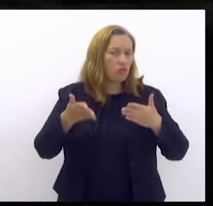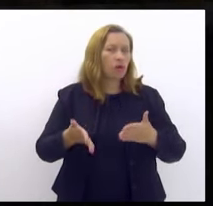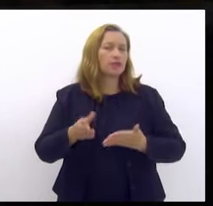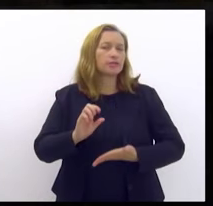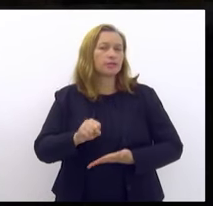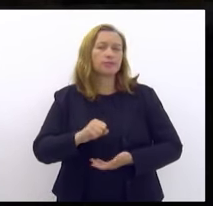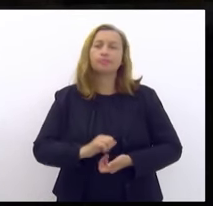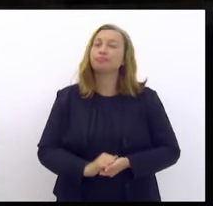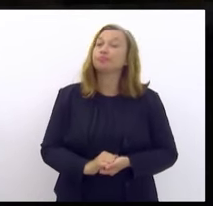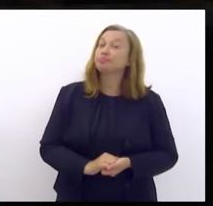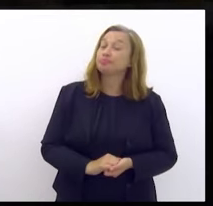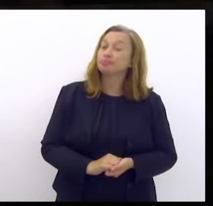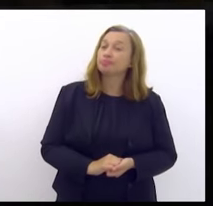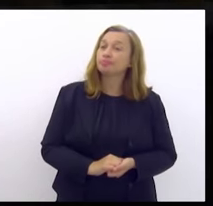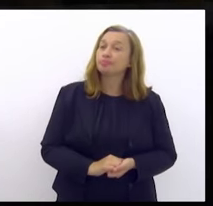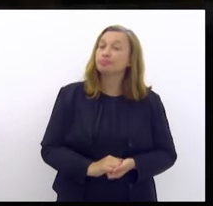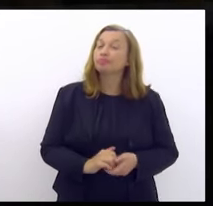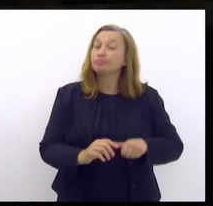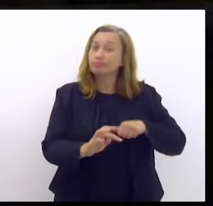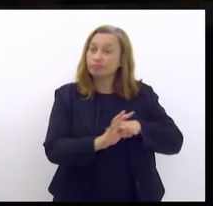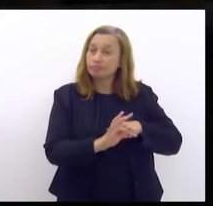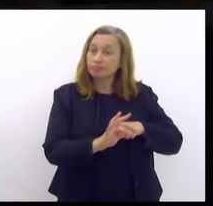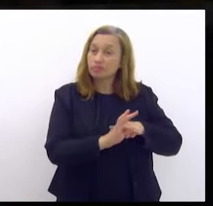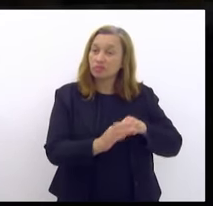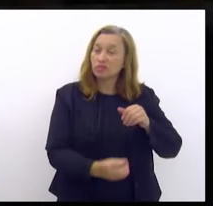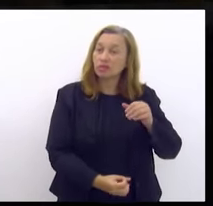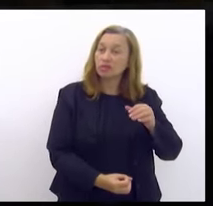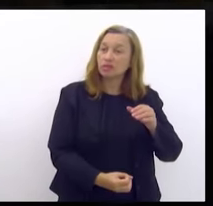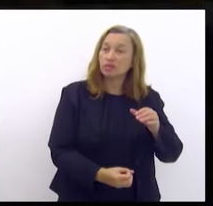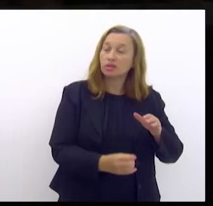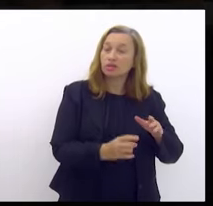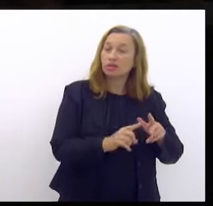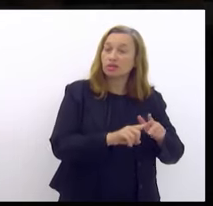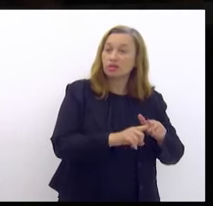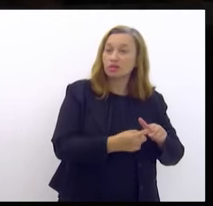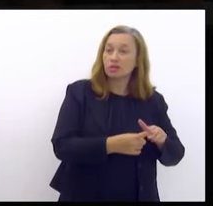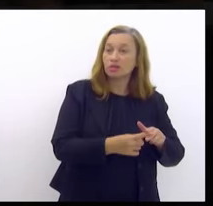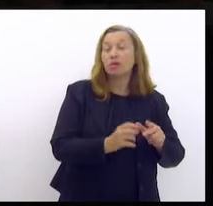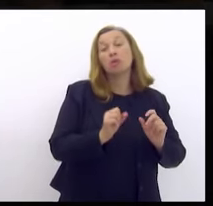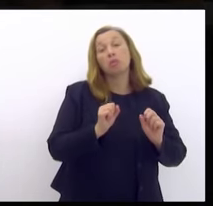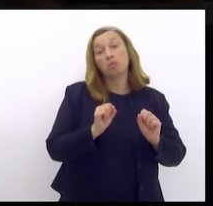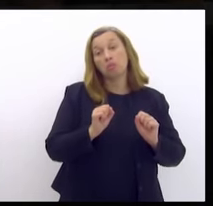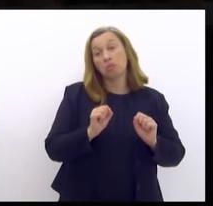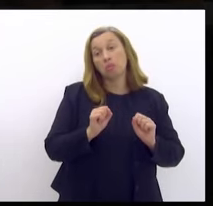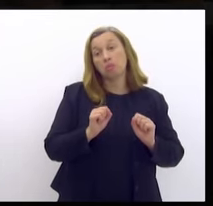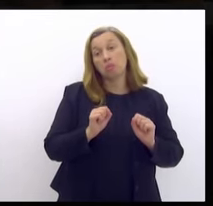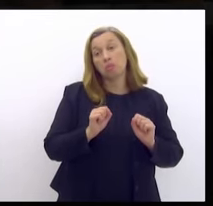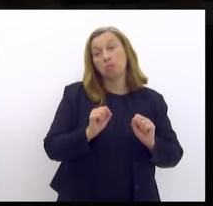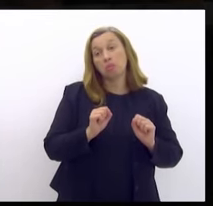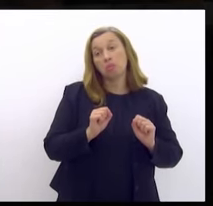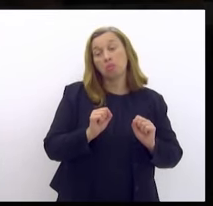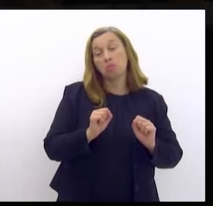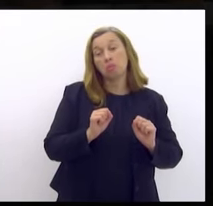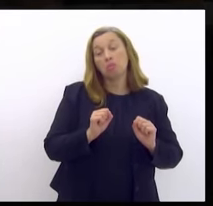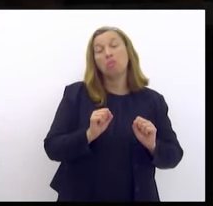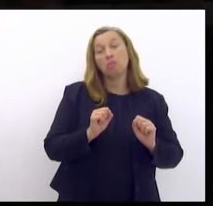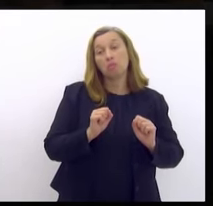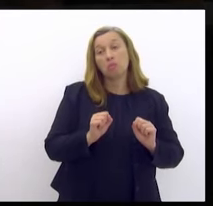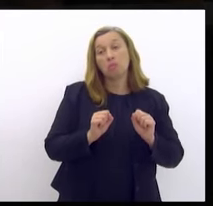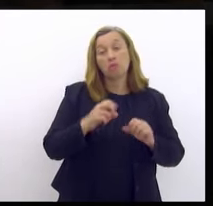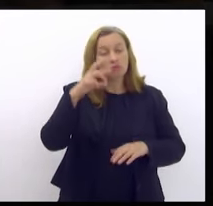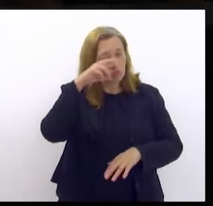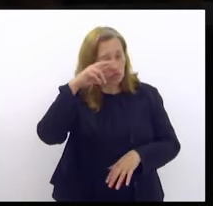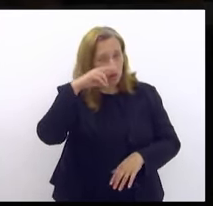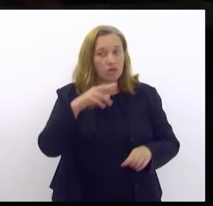específica, que o técnico que instala, por via de consequência, também tem condições de fazer a